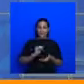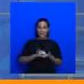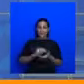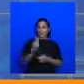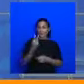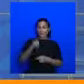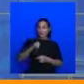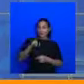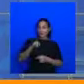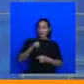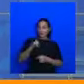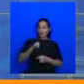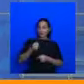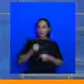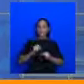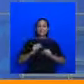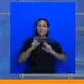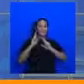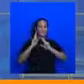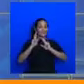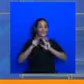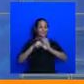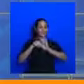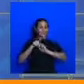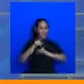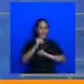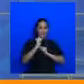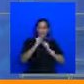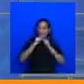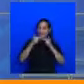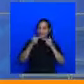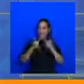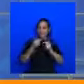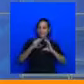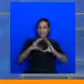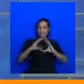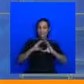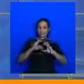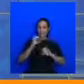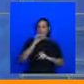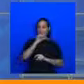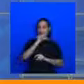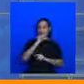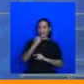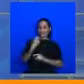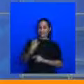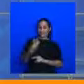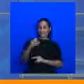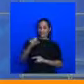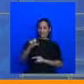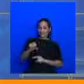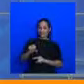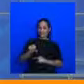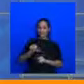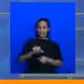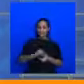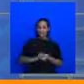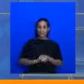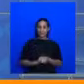Faltam 2 números. Estamos na torcida, boa sorte para você. Bola laranja, 49.